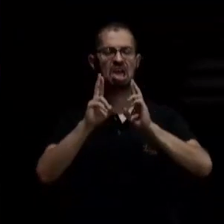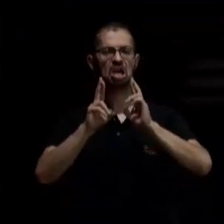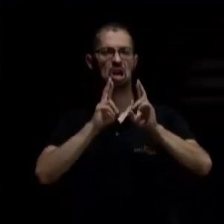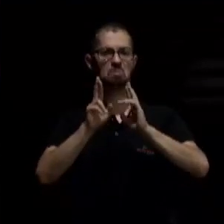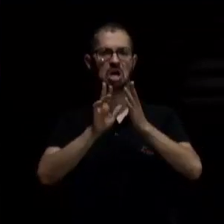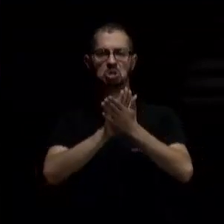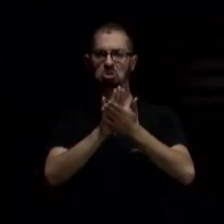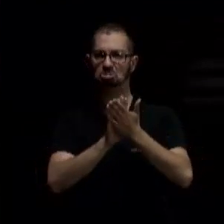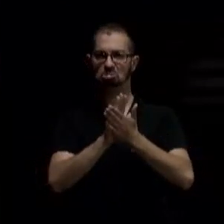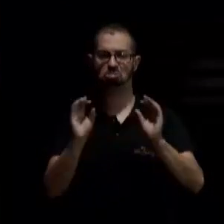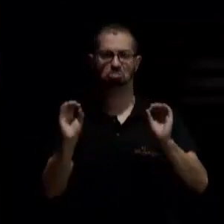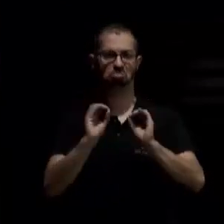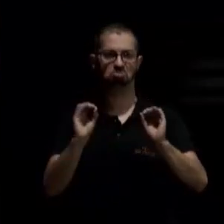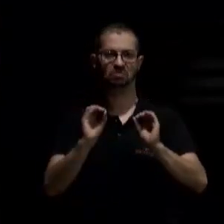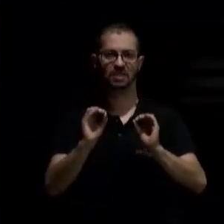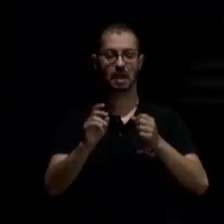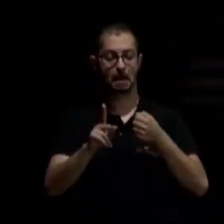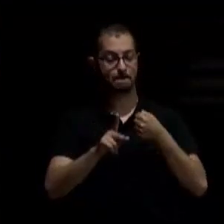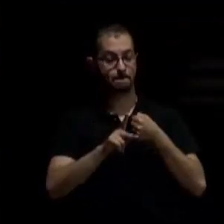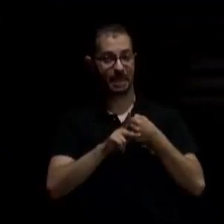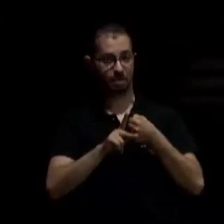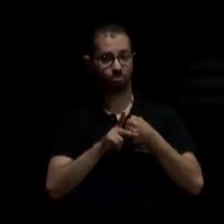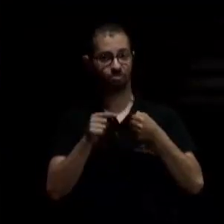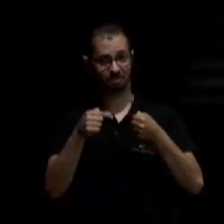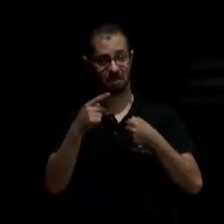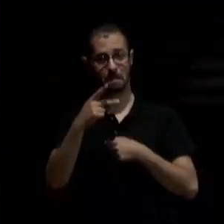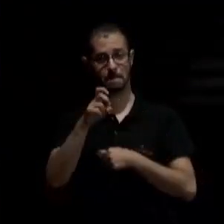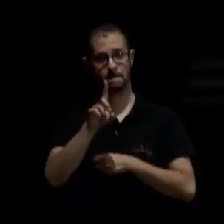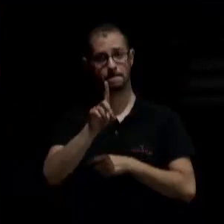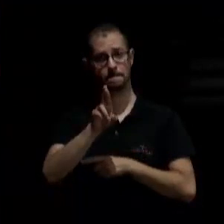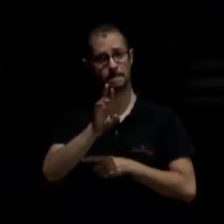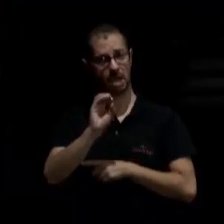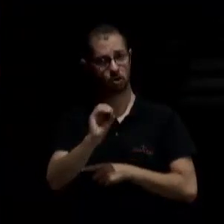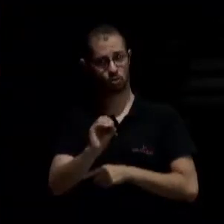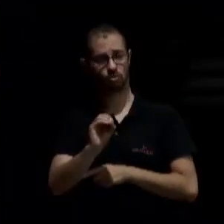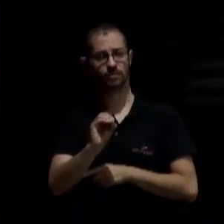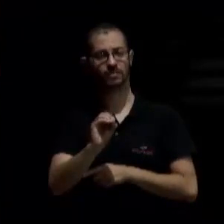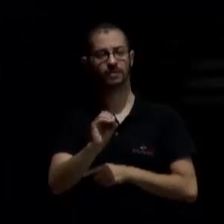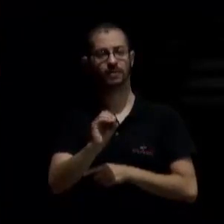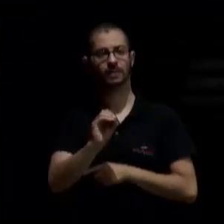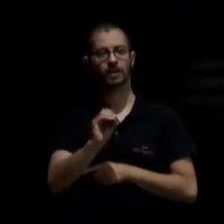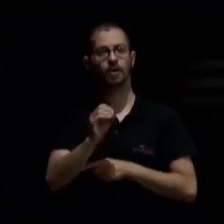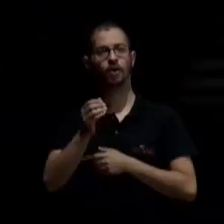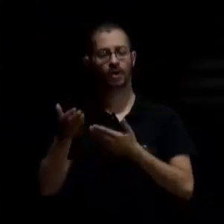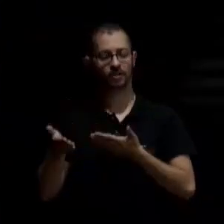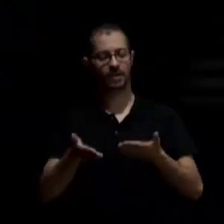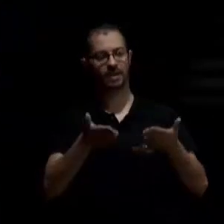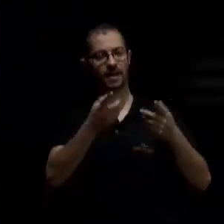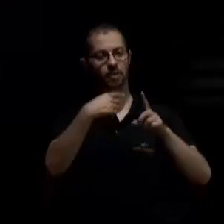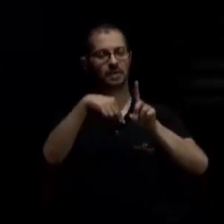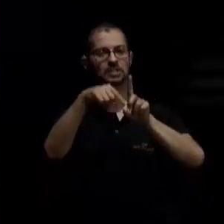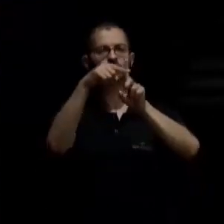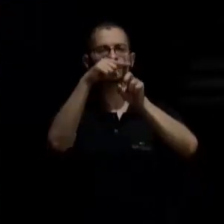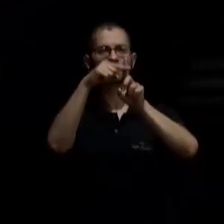reclamando. Pedro, dizem, que até quando foi levado para ser crucificado, disse: